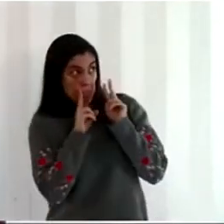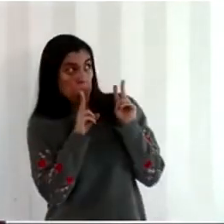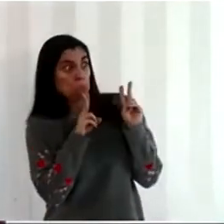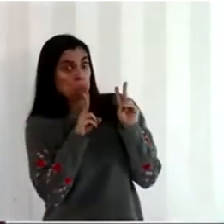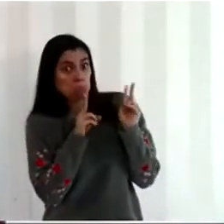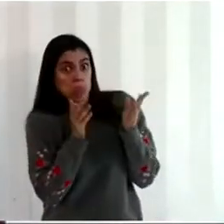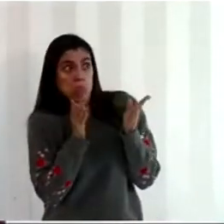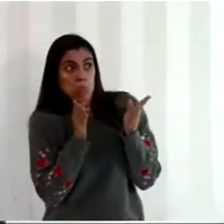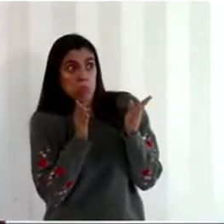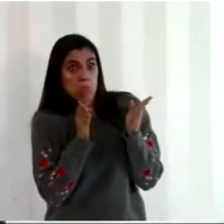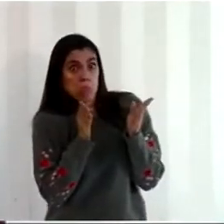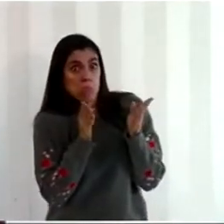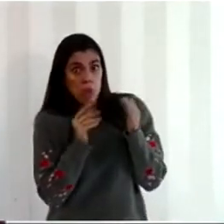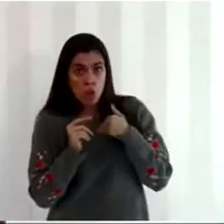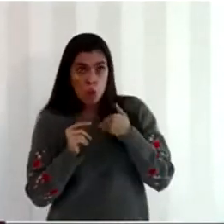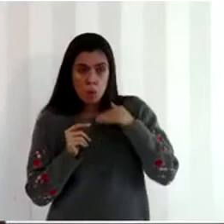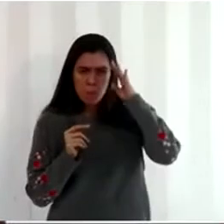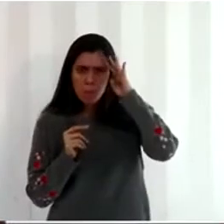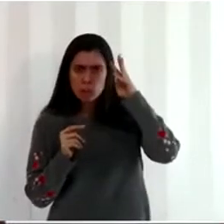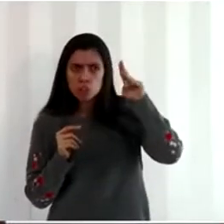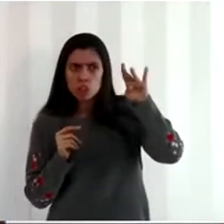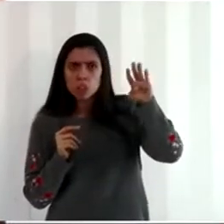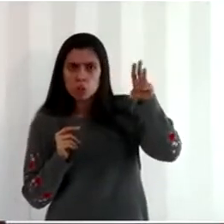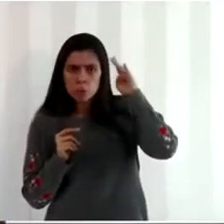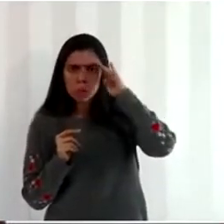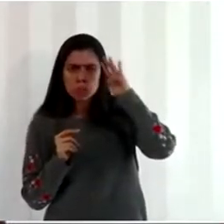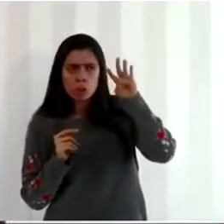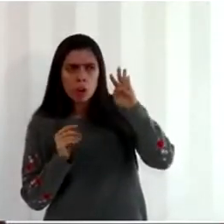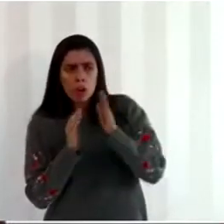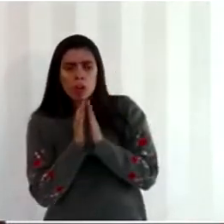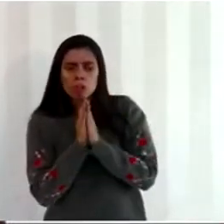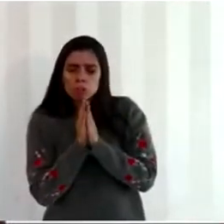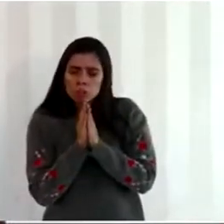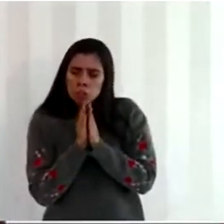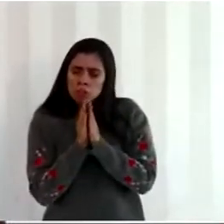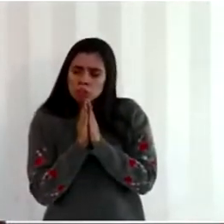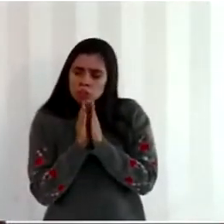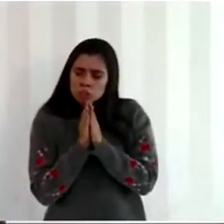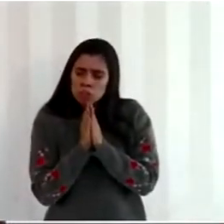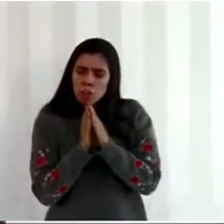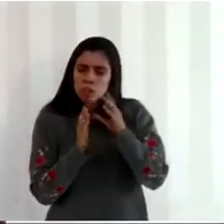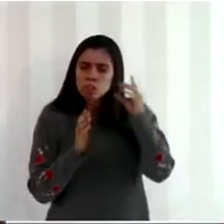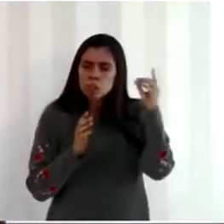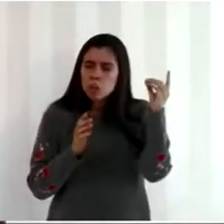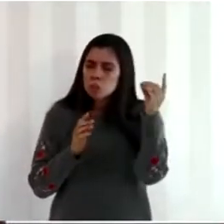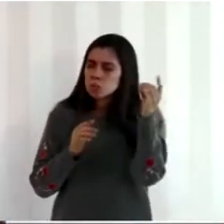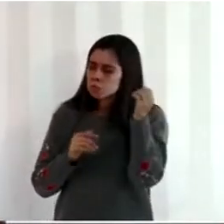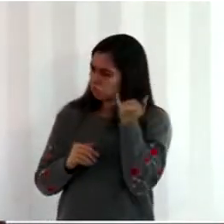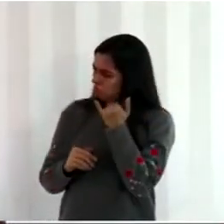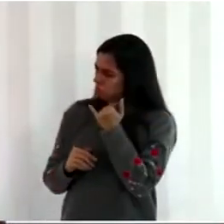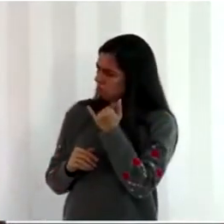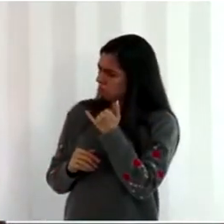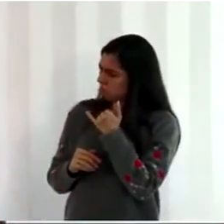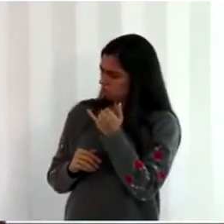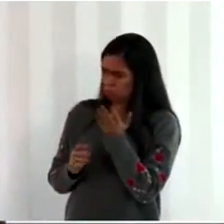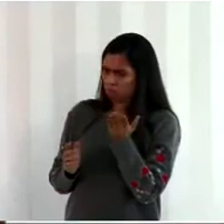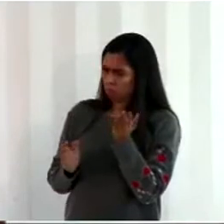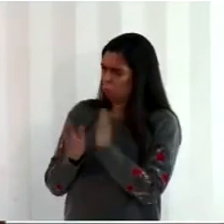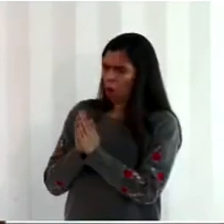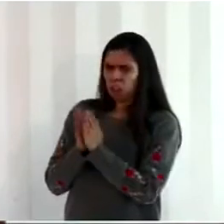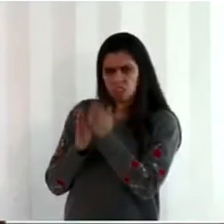Irmãos, o Senhor discerne os propósitos do nosso coração, a palavra ainda nem chegou à nossa língua, Talvez você faça uma oração